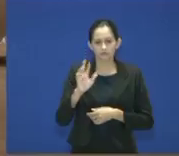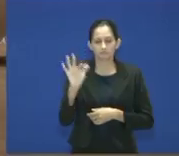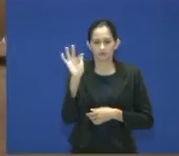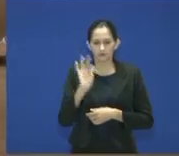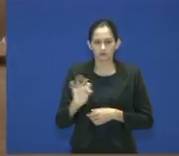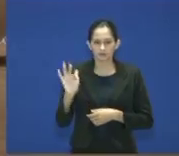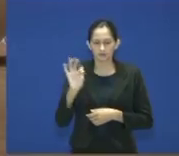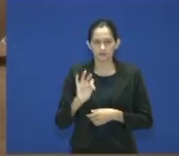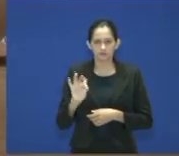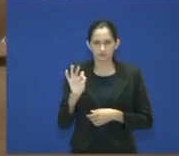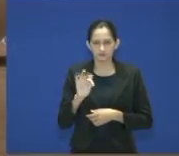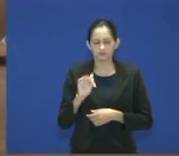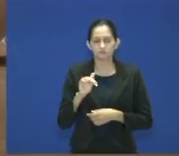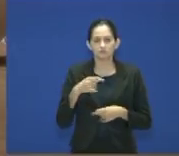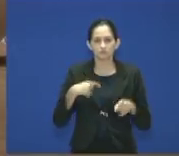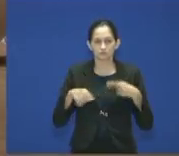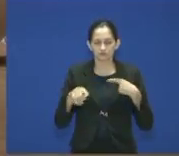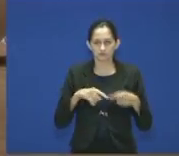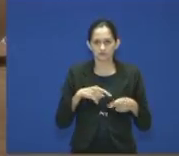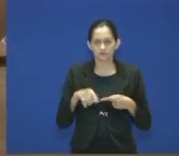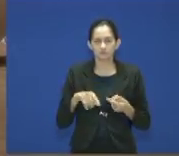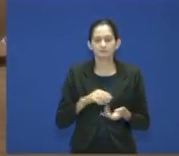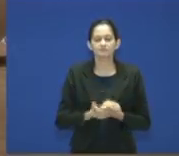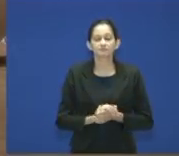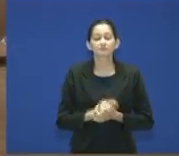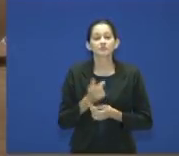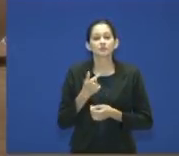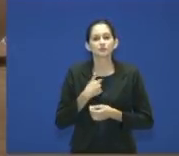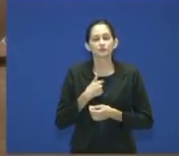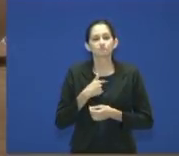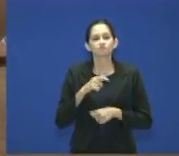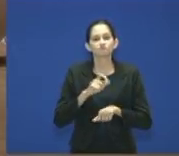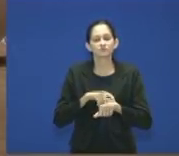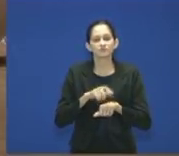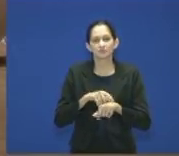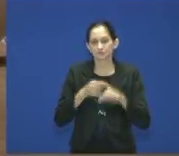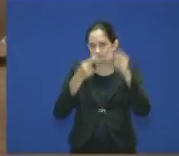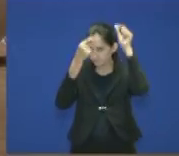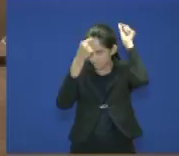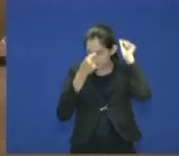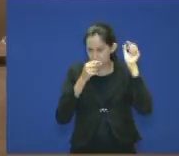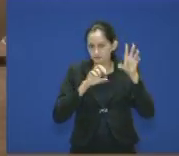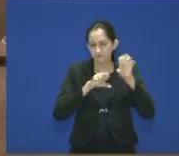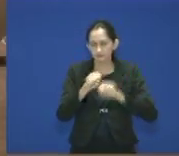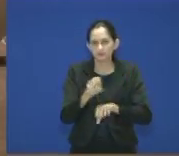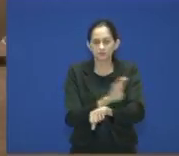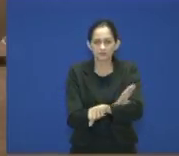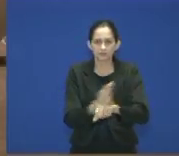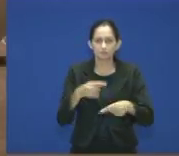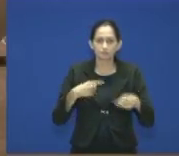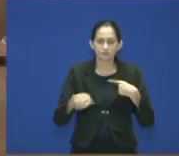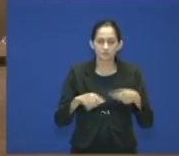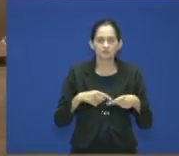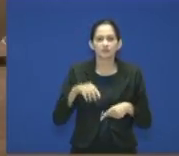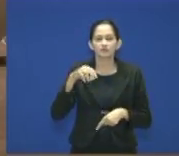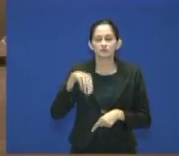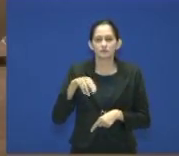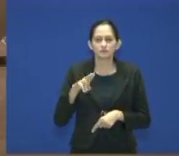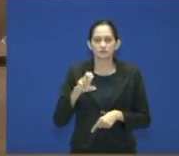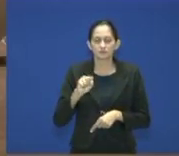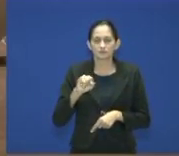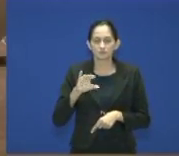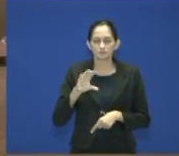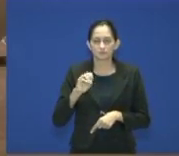escola, participando da celebração de outorga de grau de bacharel em música, musicoterapia, artes